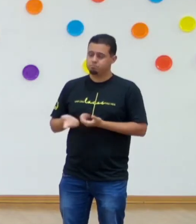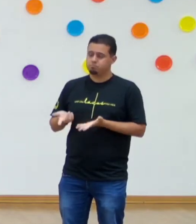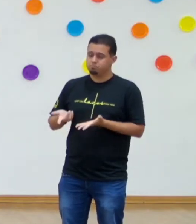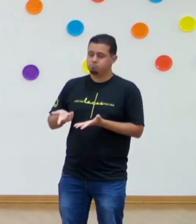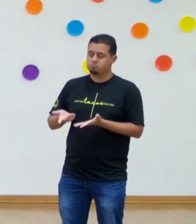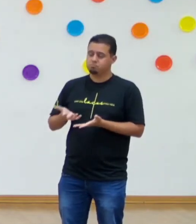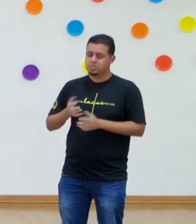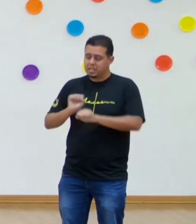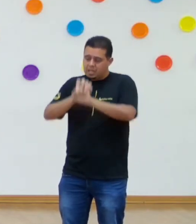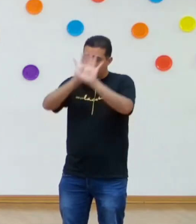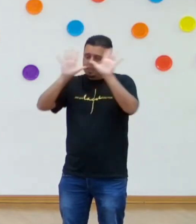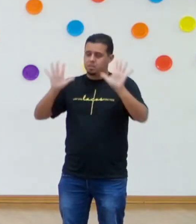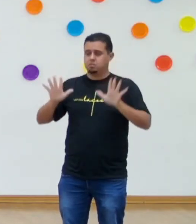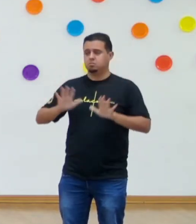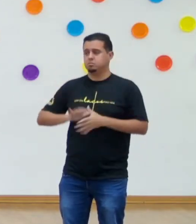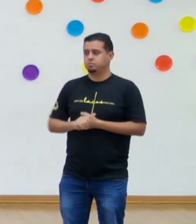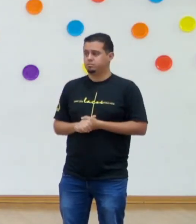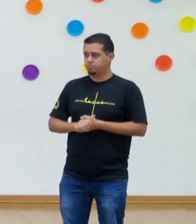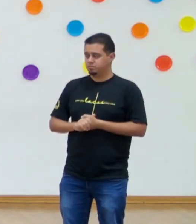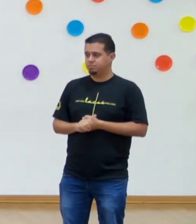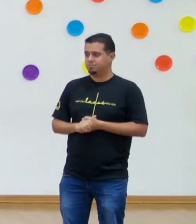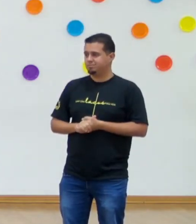Radicais.